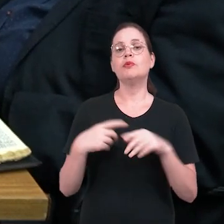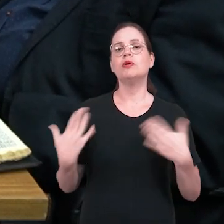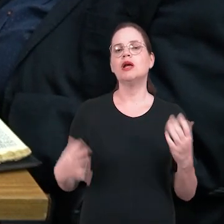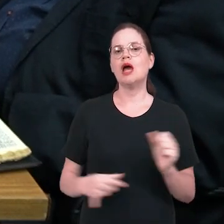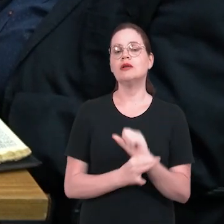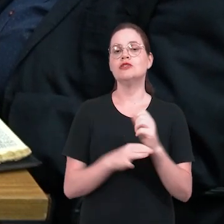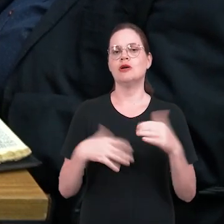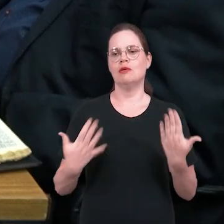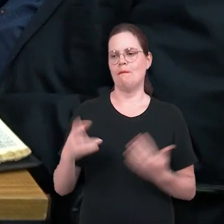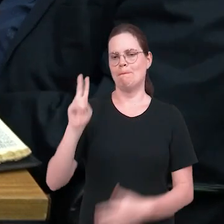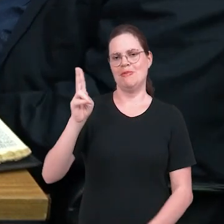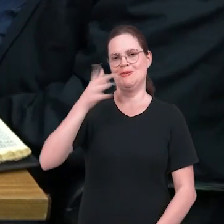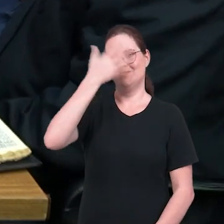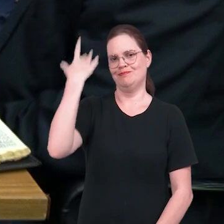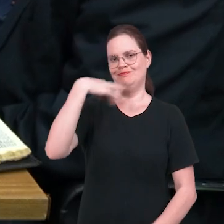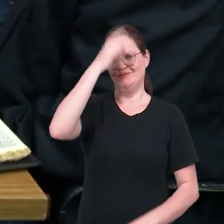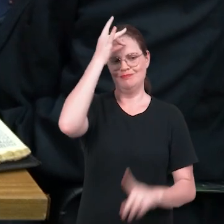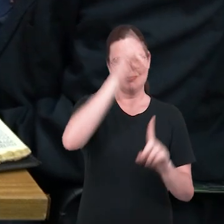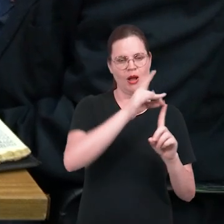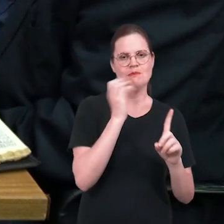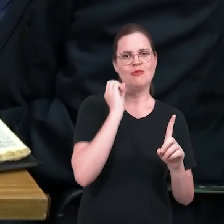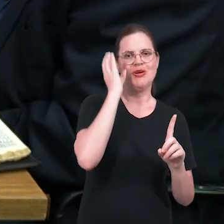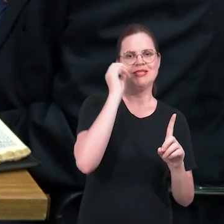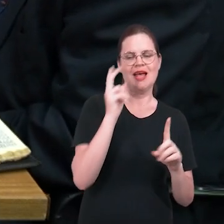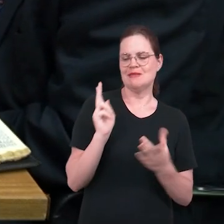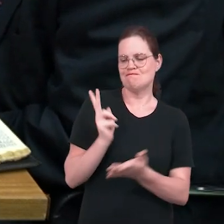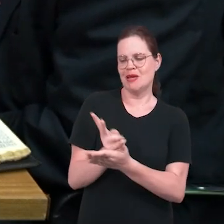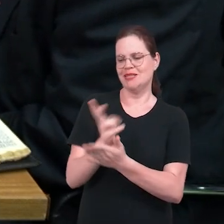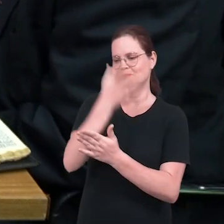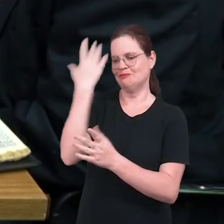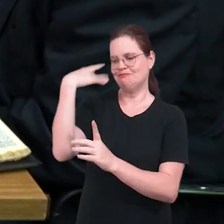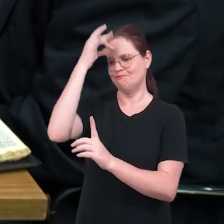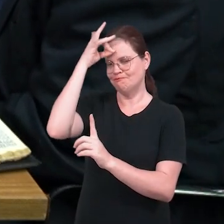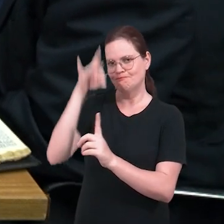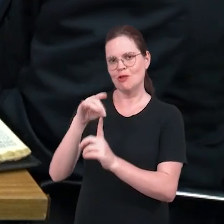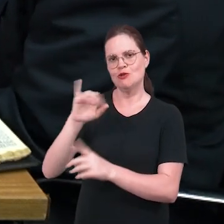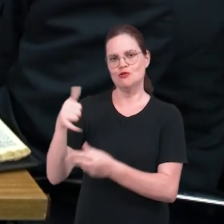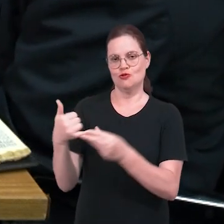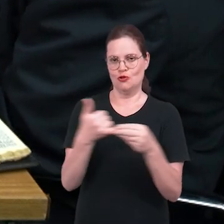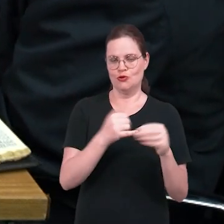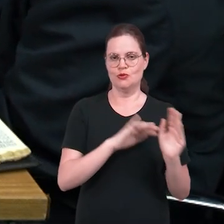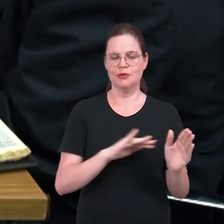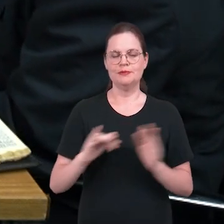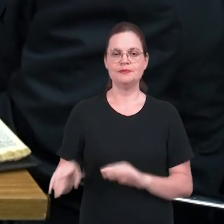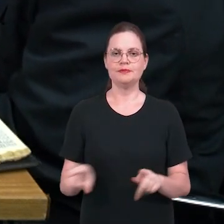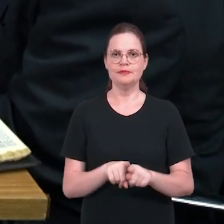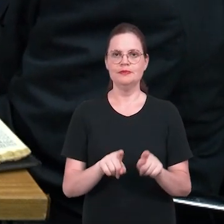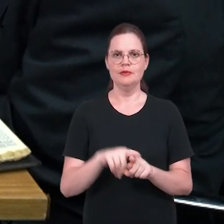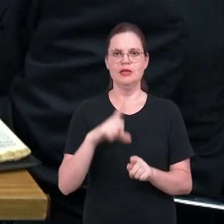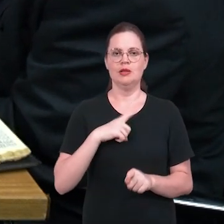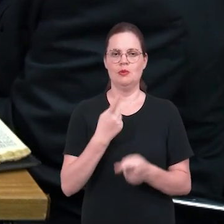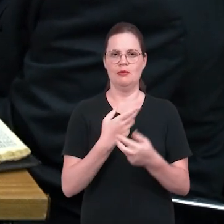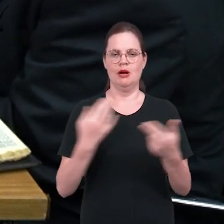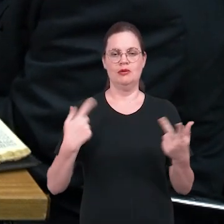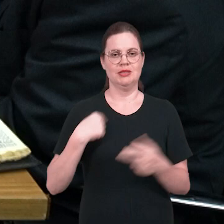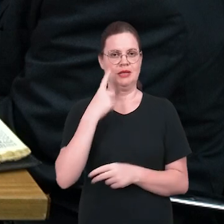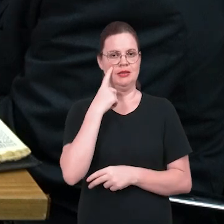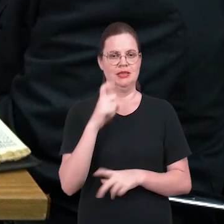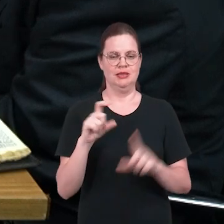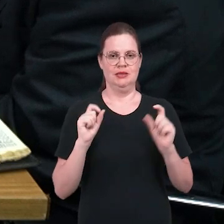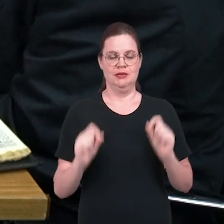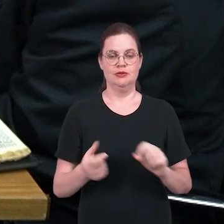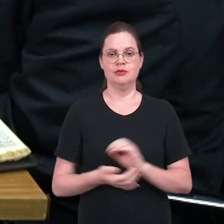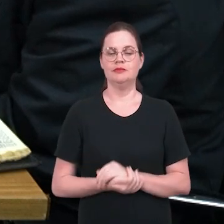E interessante, Peixoto, que no livro de Deuteronômio tem uma colocação muito interessante, reafirmando isso,